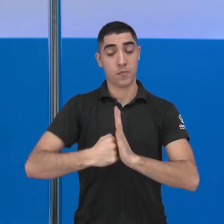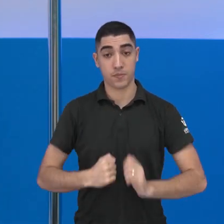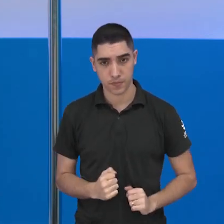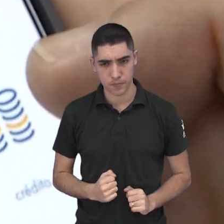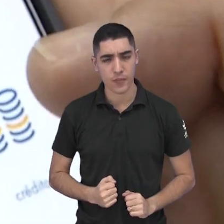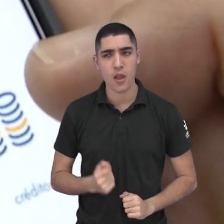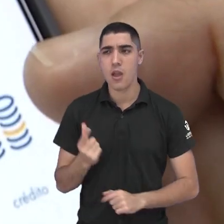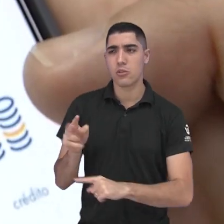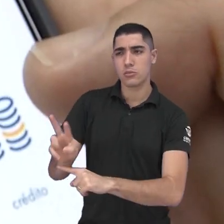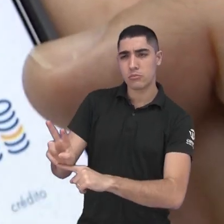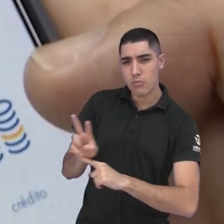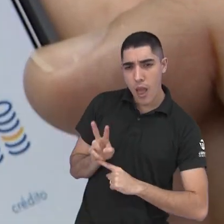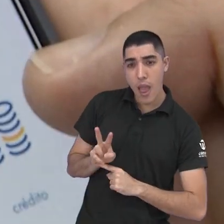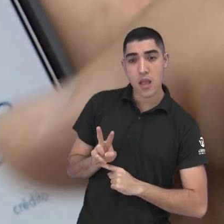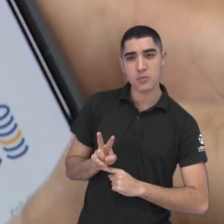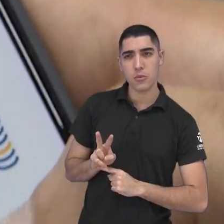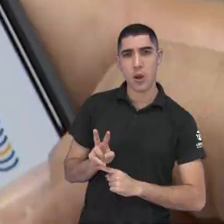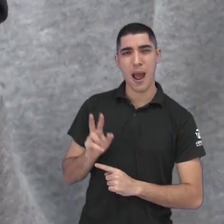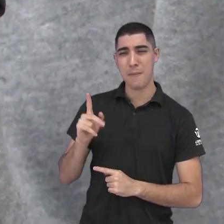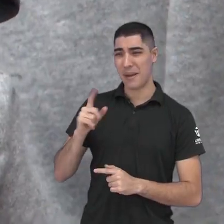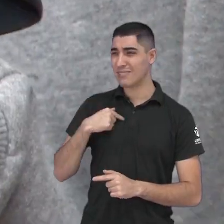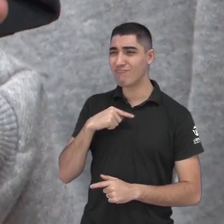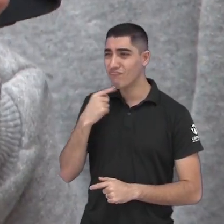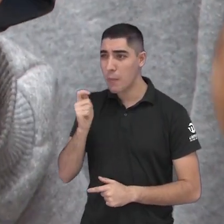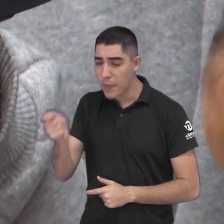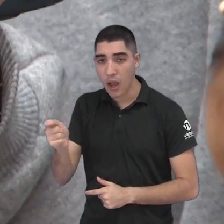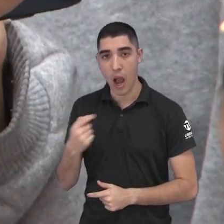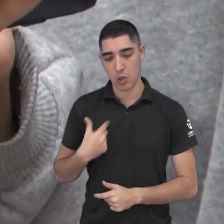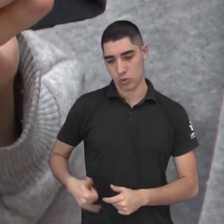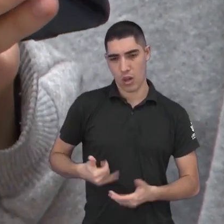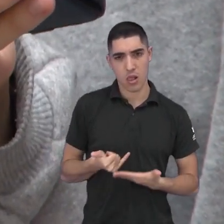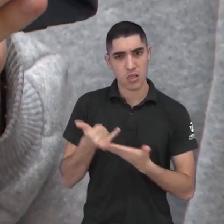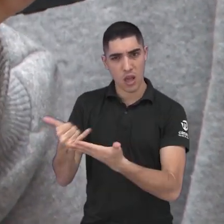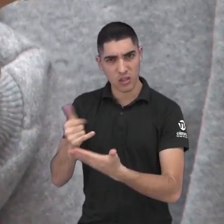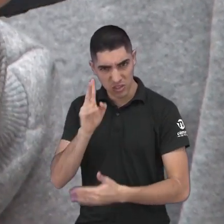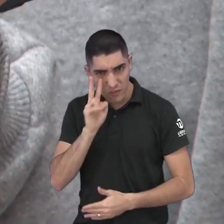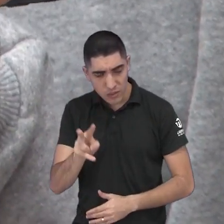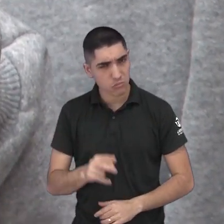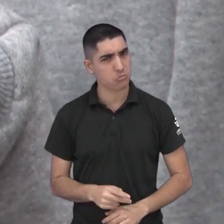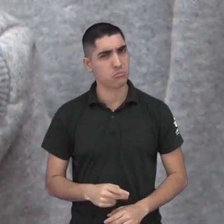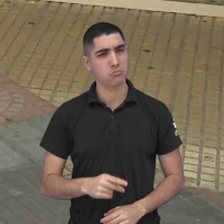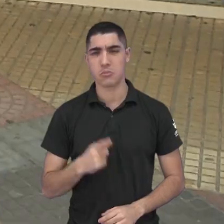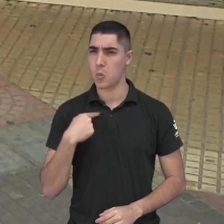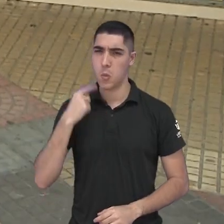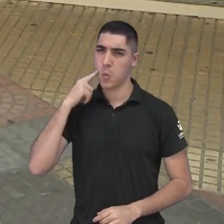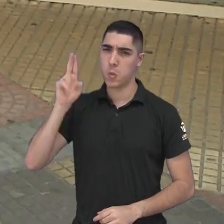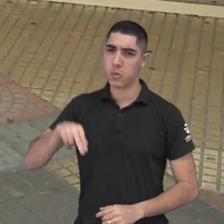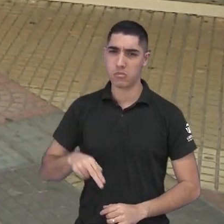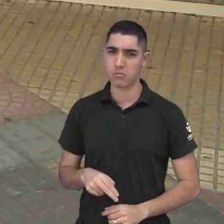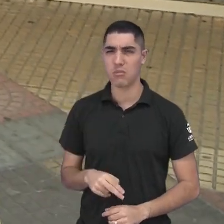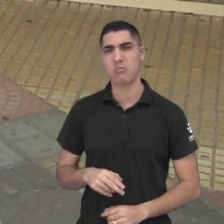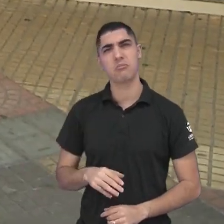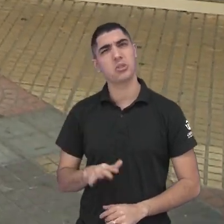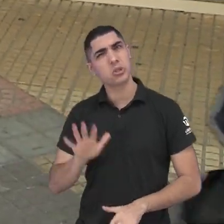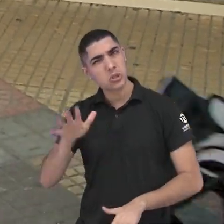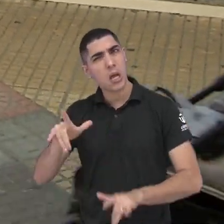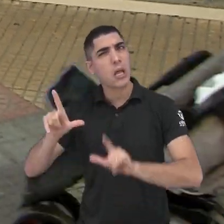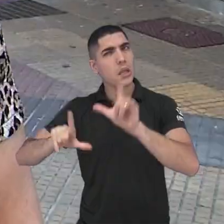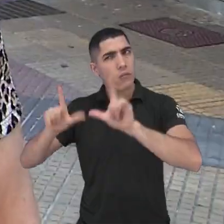bloqueado. Fazer um empréstimo e dar o celular como garantia. Já ouviu falar? Não. Não